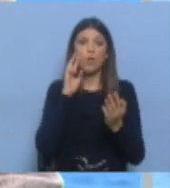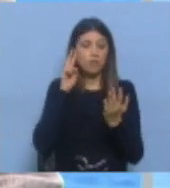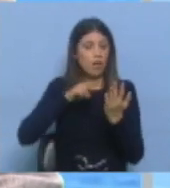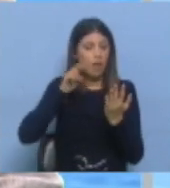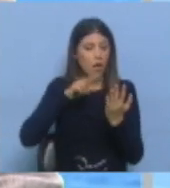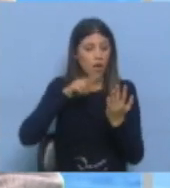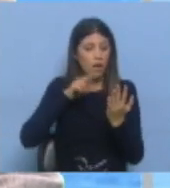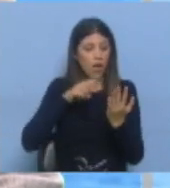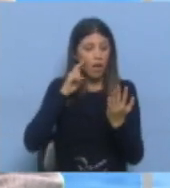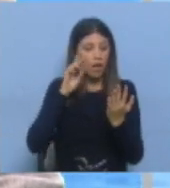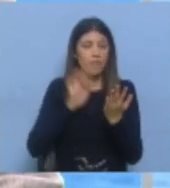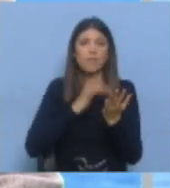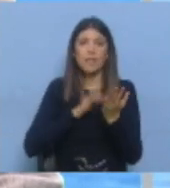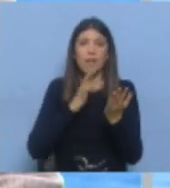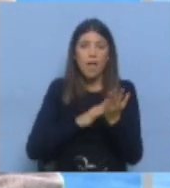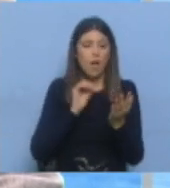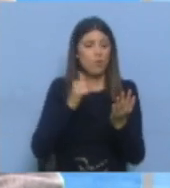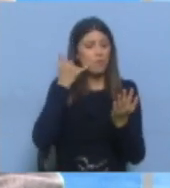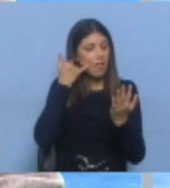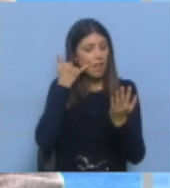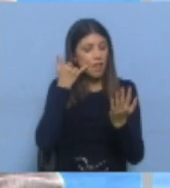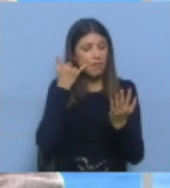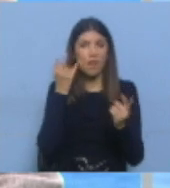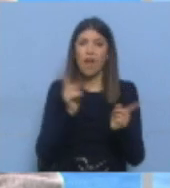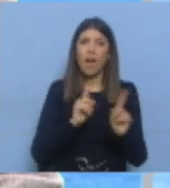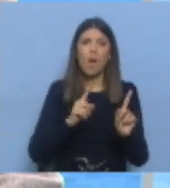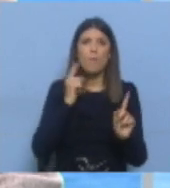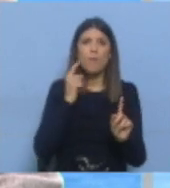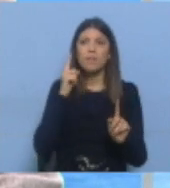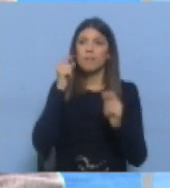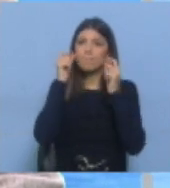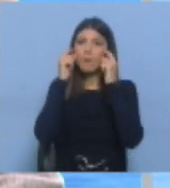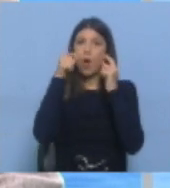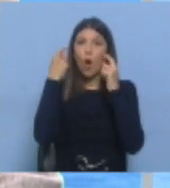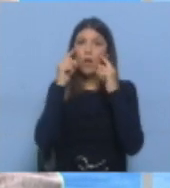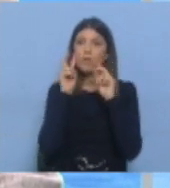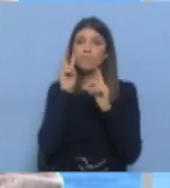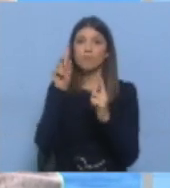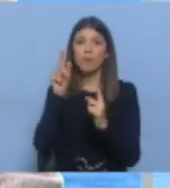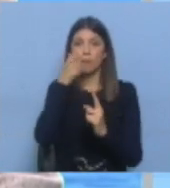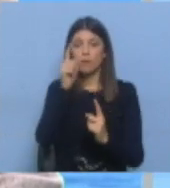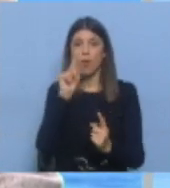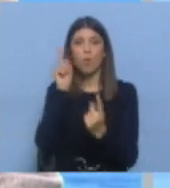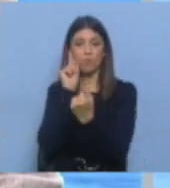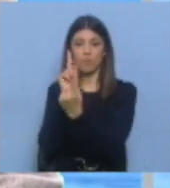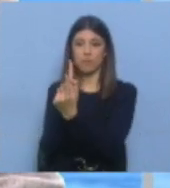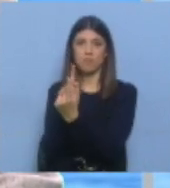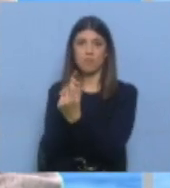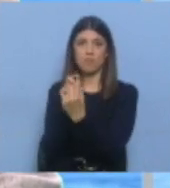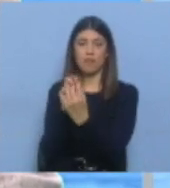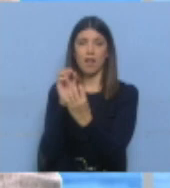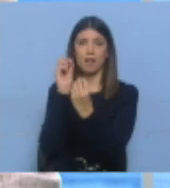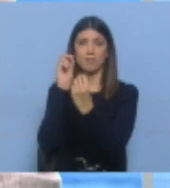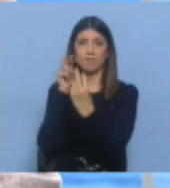a quem sofre. Fria, não é? E é esta, do meu ponto de vista, até teologicamente, é uma chave fundamental, do concreto, de olhar